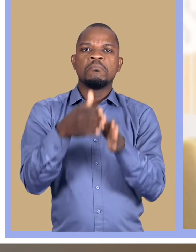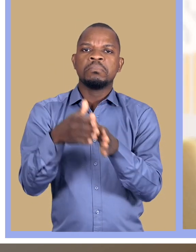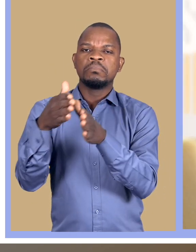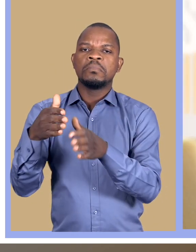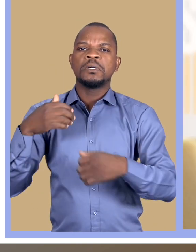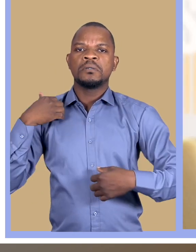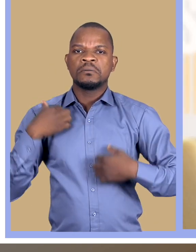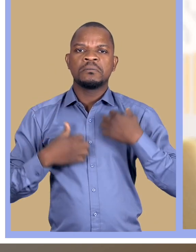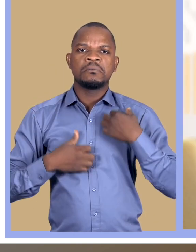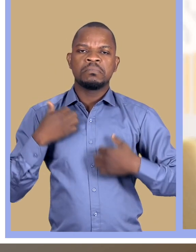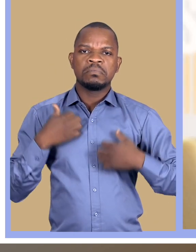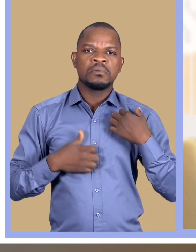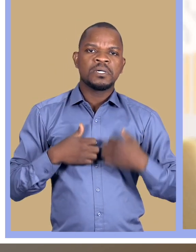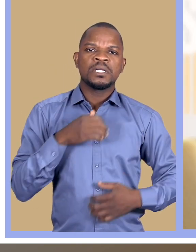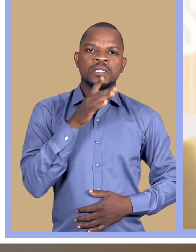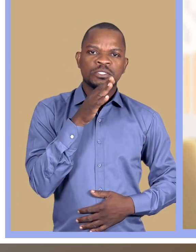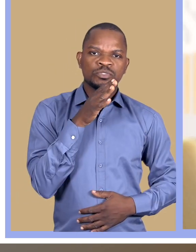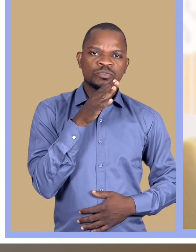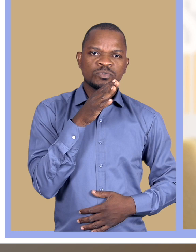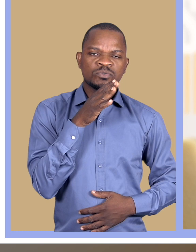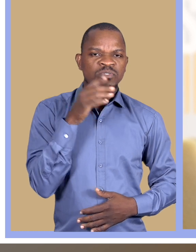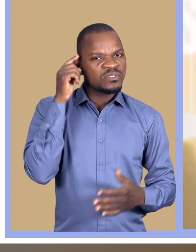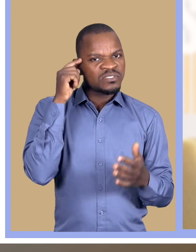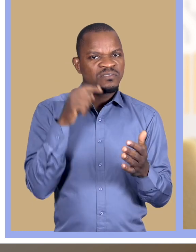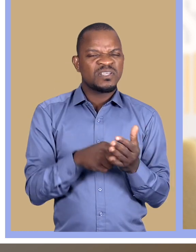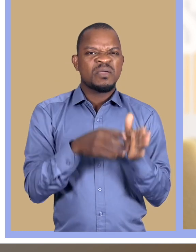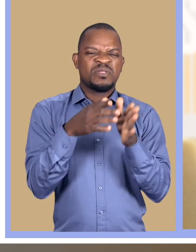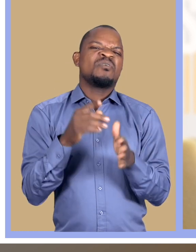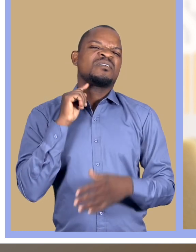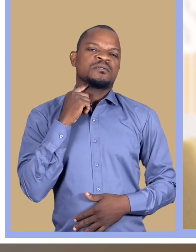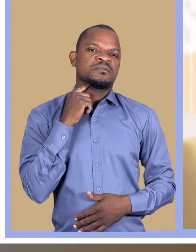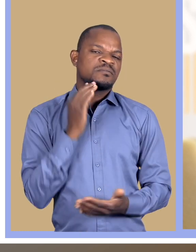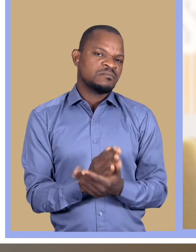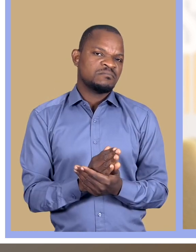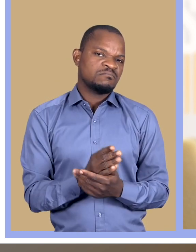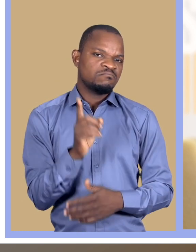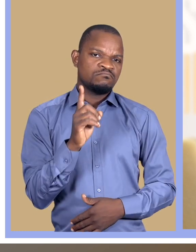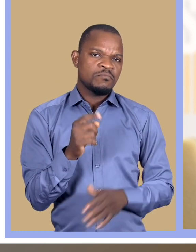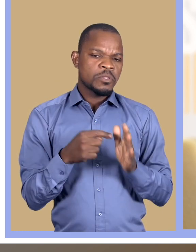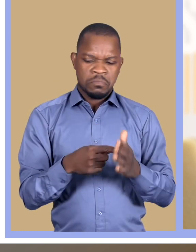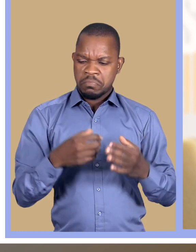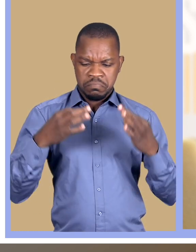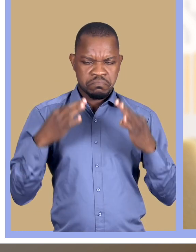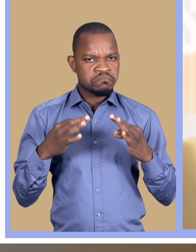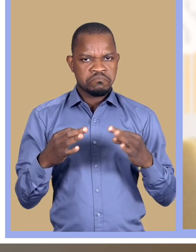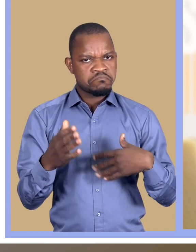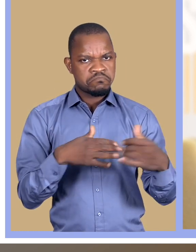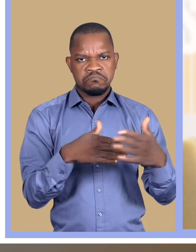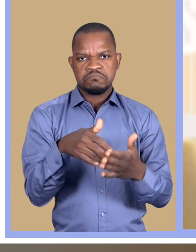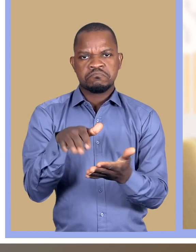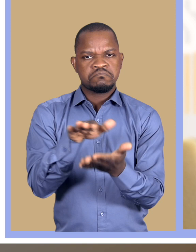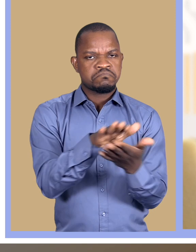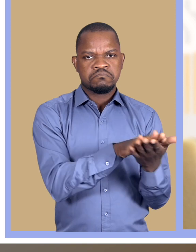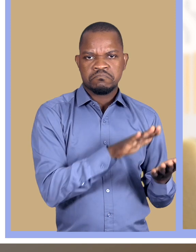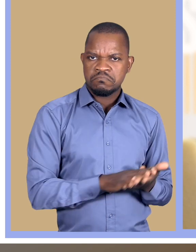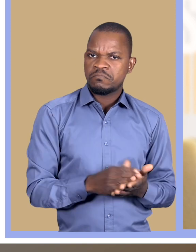quem está preocupado com o ambiente não é chique. E não é bem assim, nós podemos ser chiques em qualquer área. E eu costumo dizer, uma